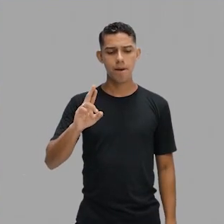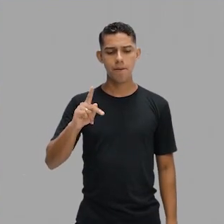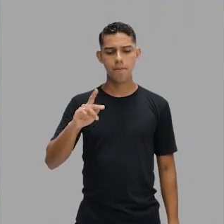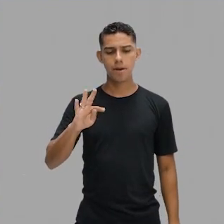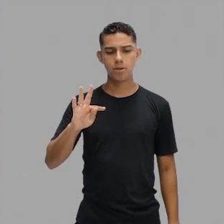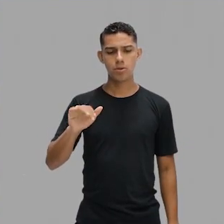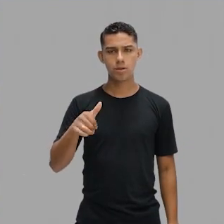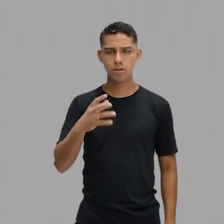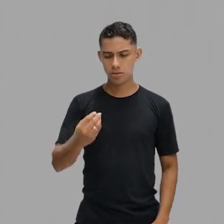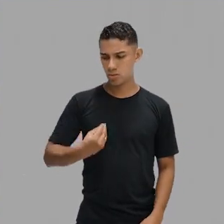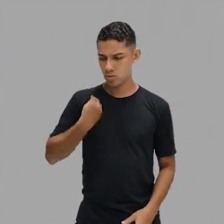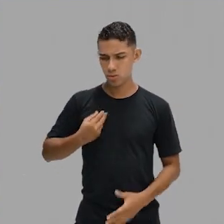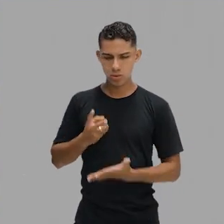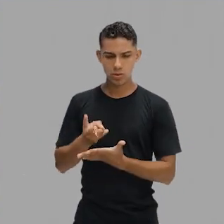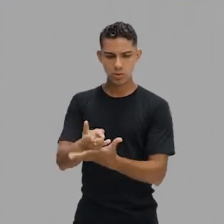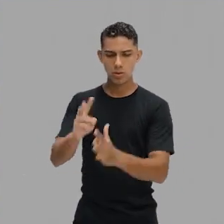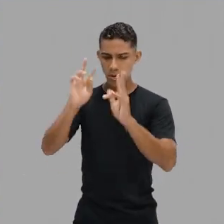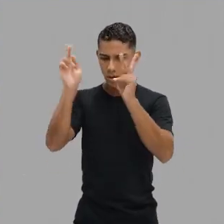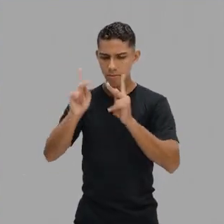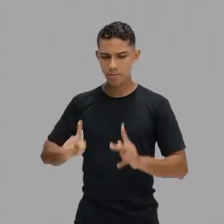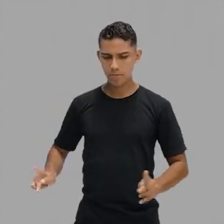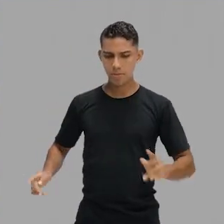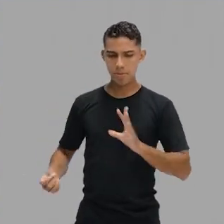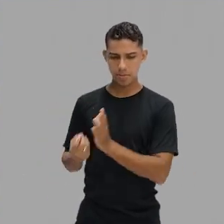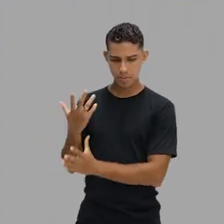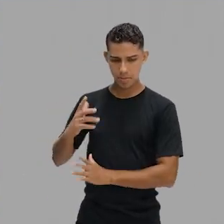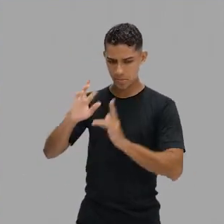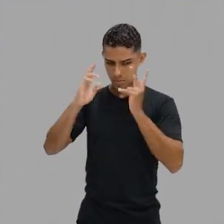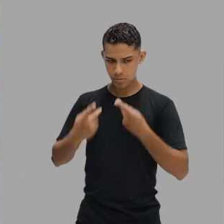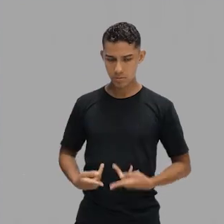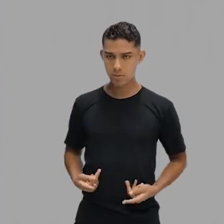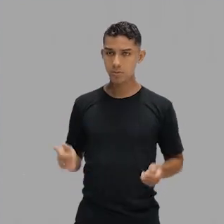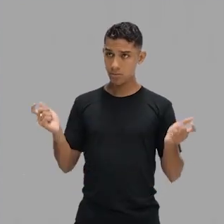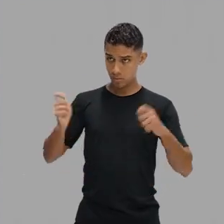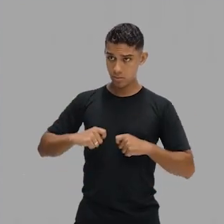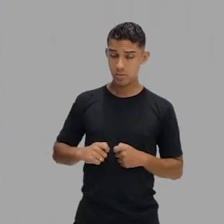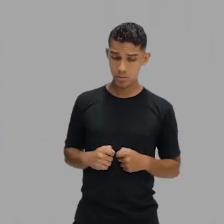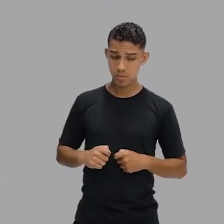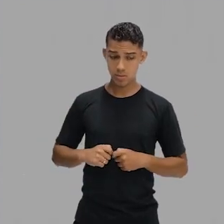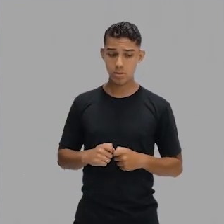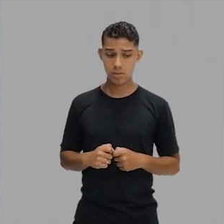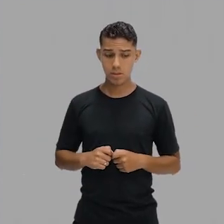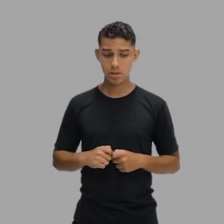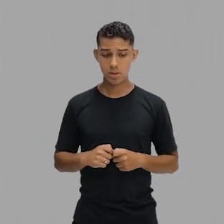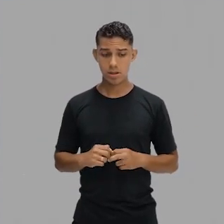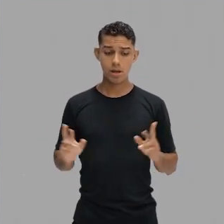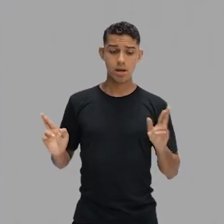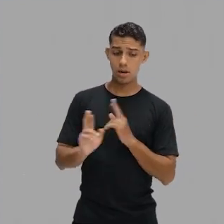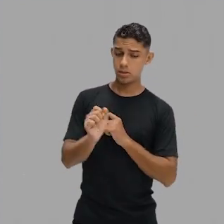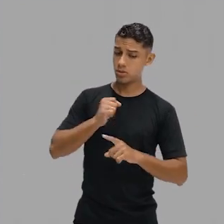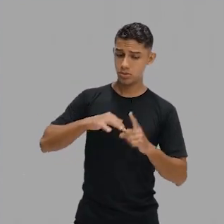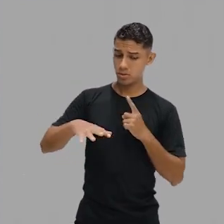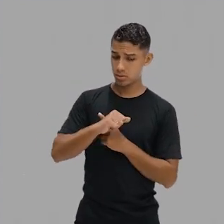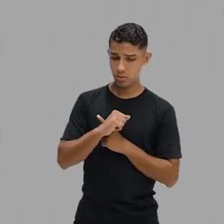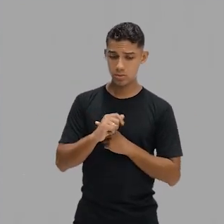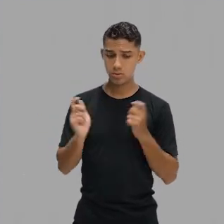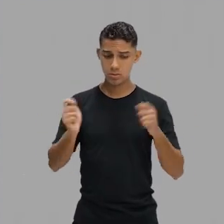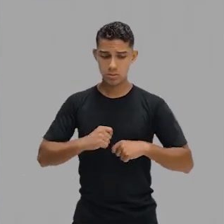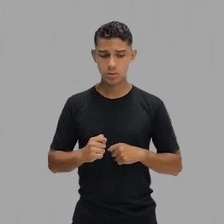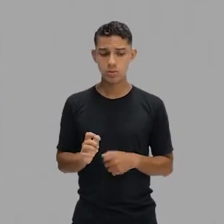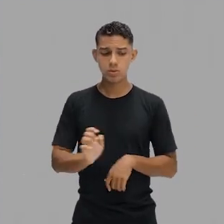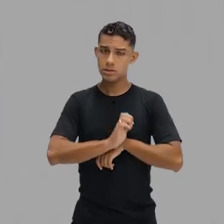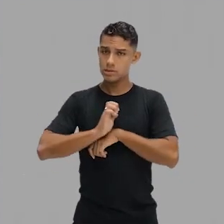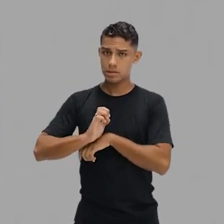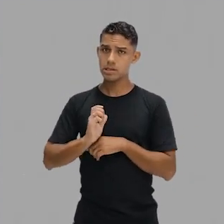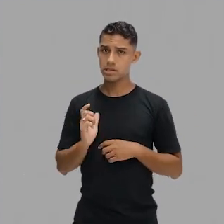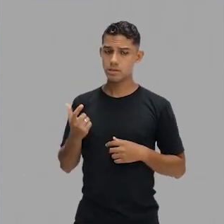queria? Nós elaboramos um contrato para perpetuar o estado de natureza? Não necessariamente. Nós